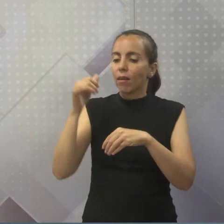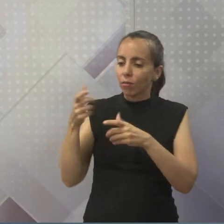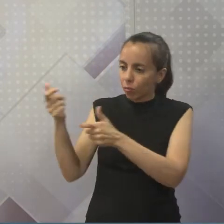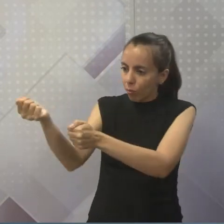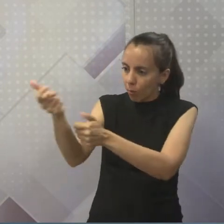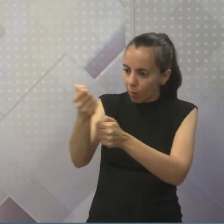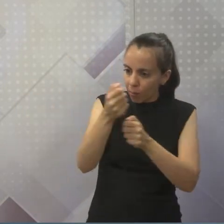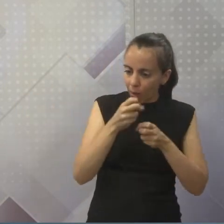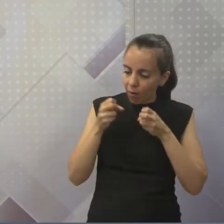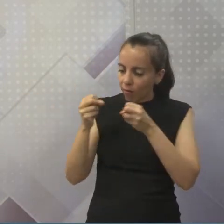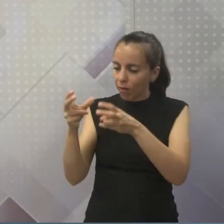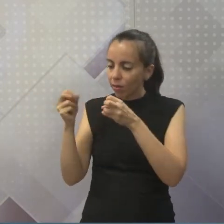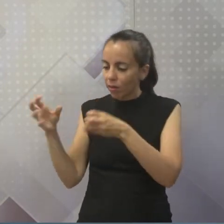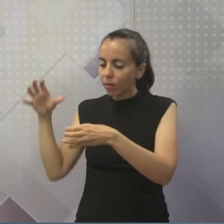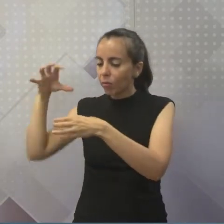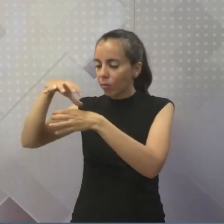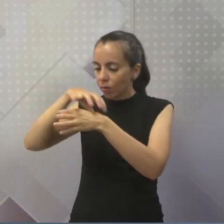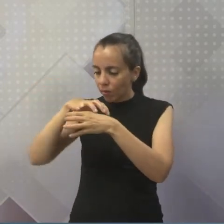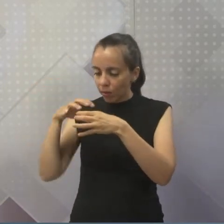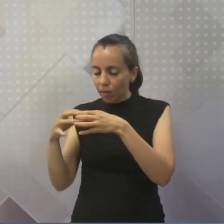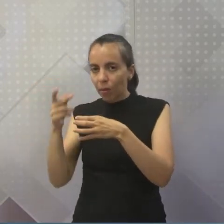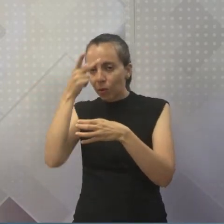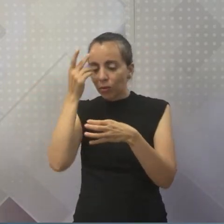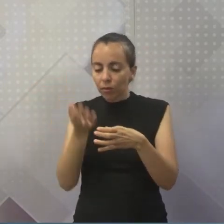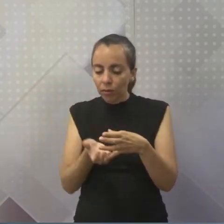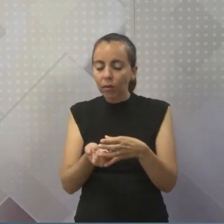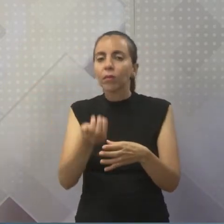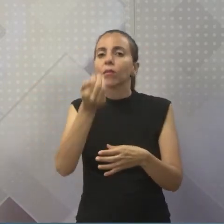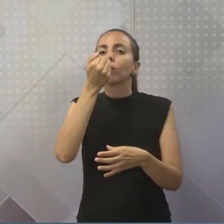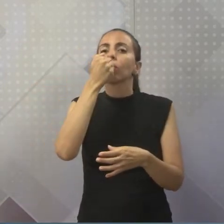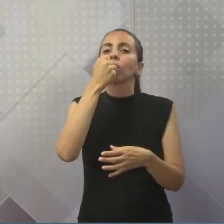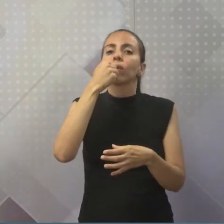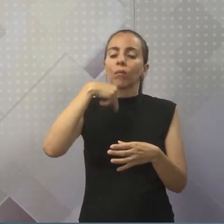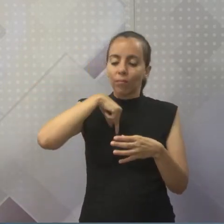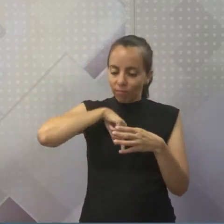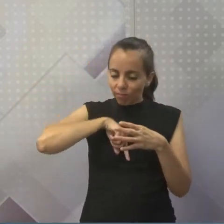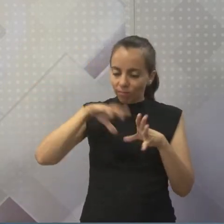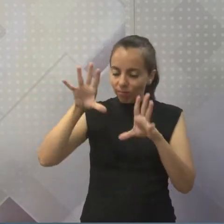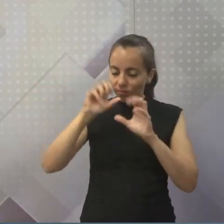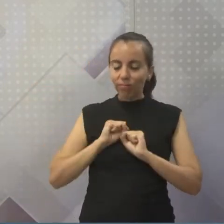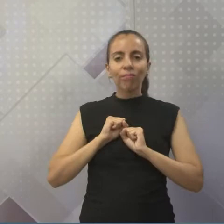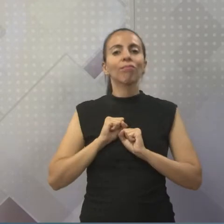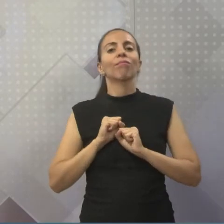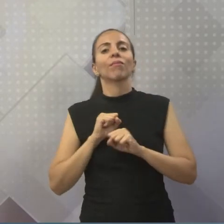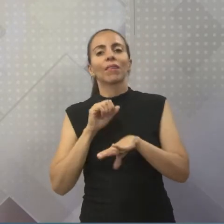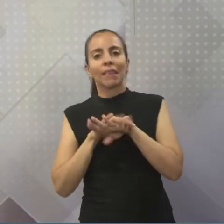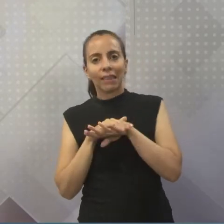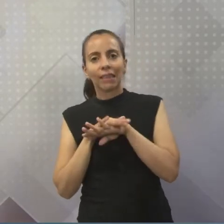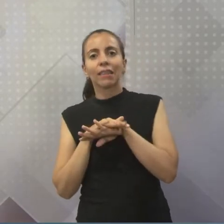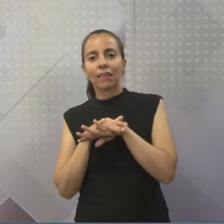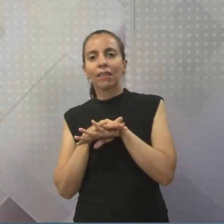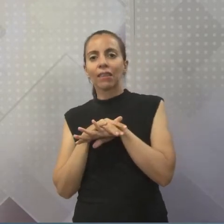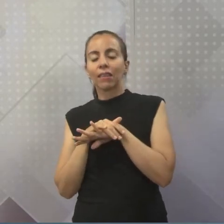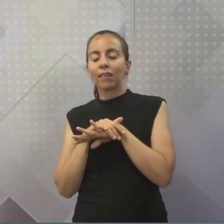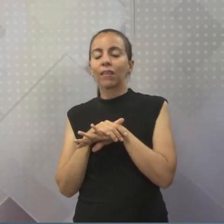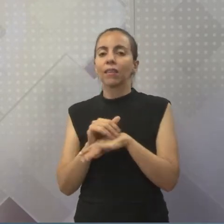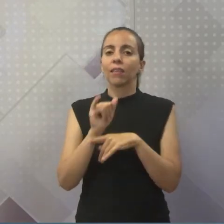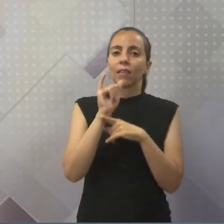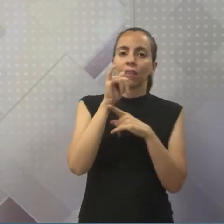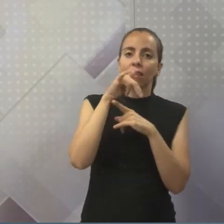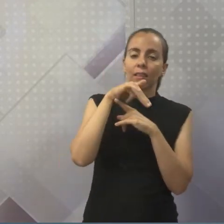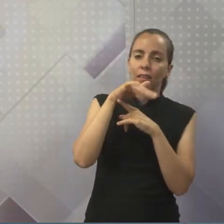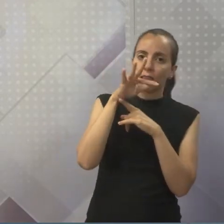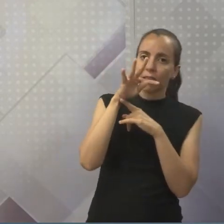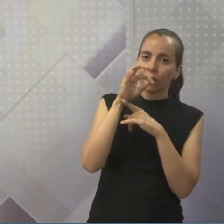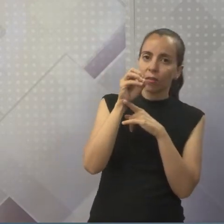come esses alimentos, a gente adquire uma intoxicação, tá? Por isso, é uma doença, as intoxicações